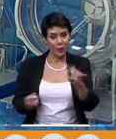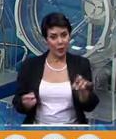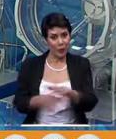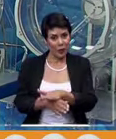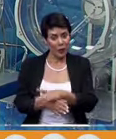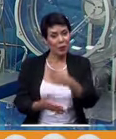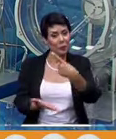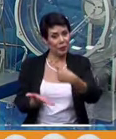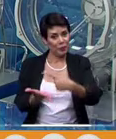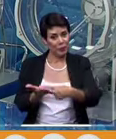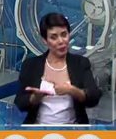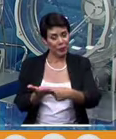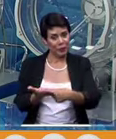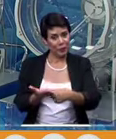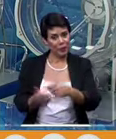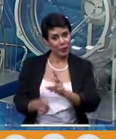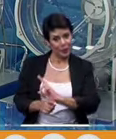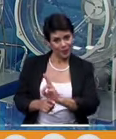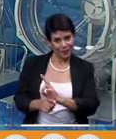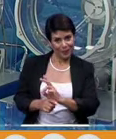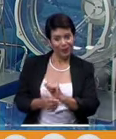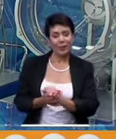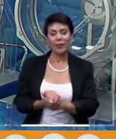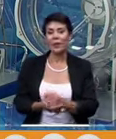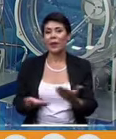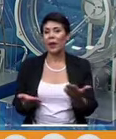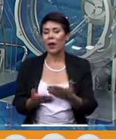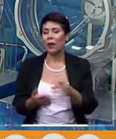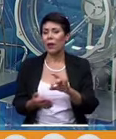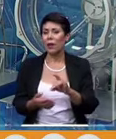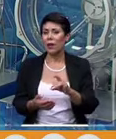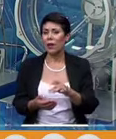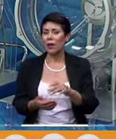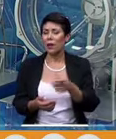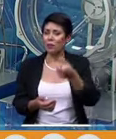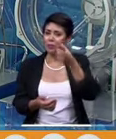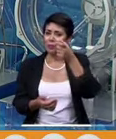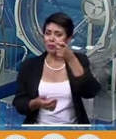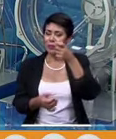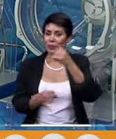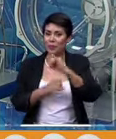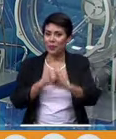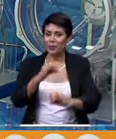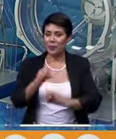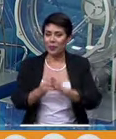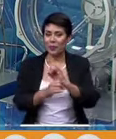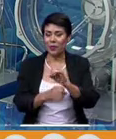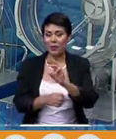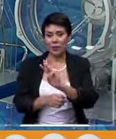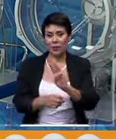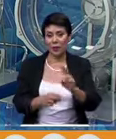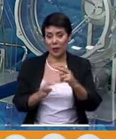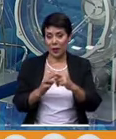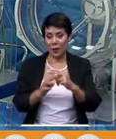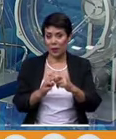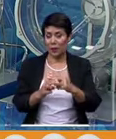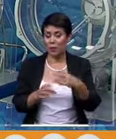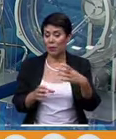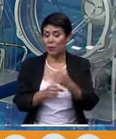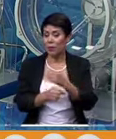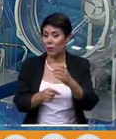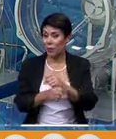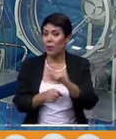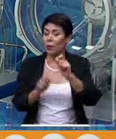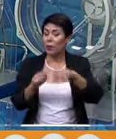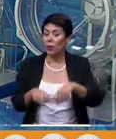realizado, validado pelos nossos auditores populares. Agora é só ficar atento à página da Caixa na internet, porque logo após a apuração,